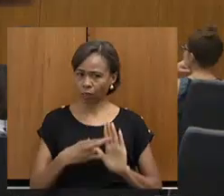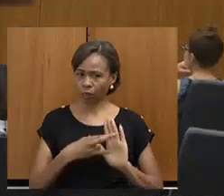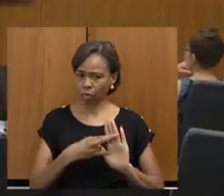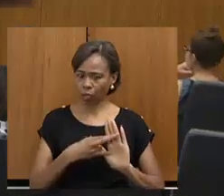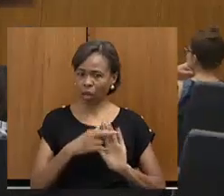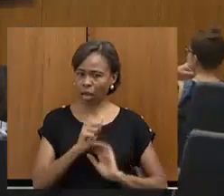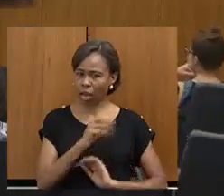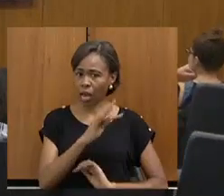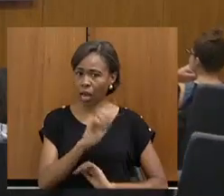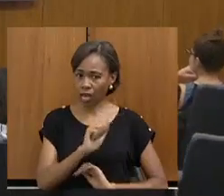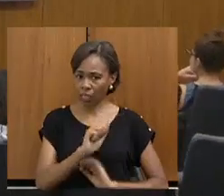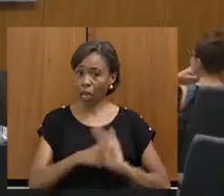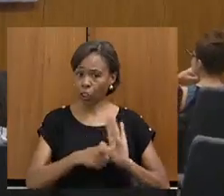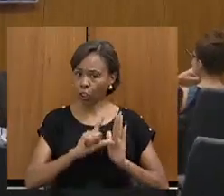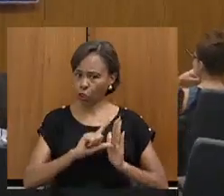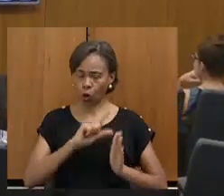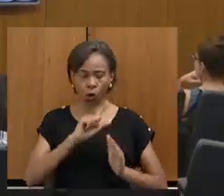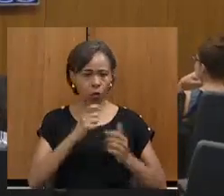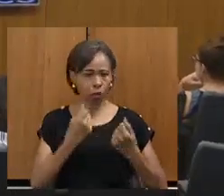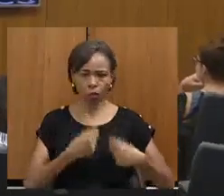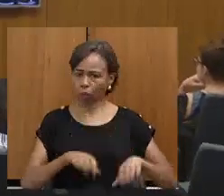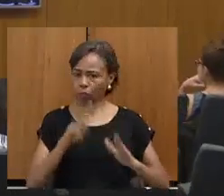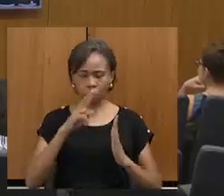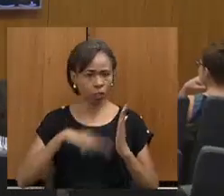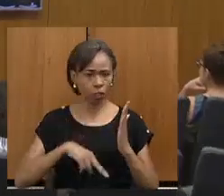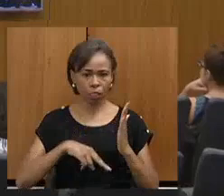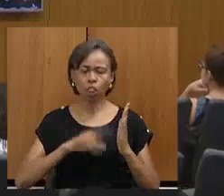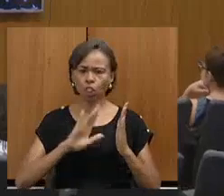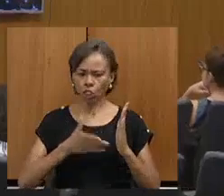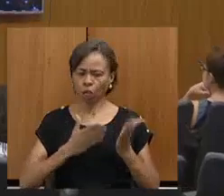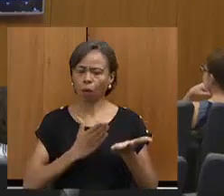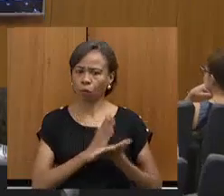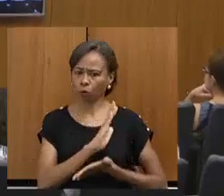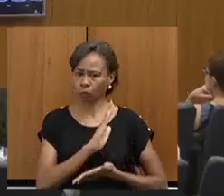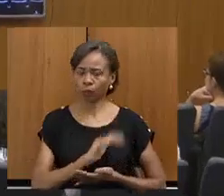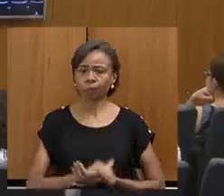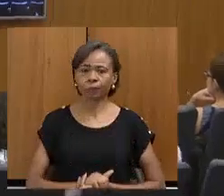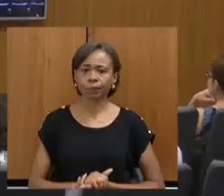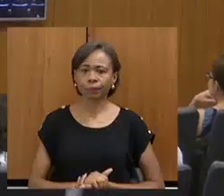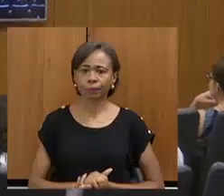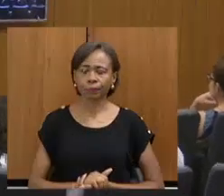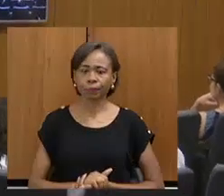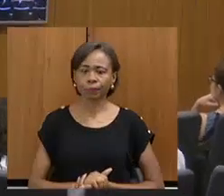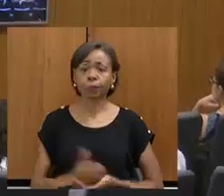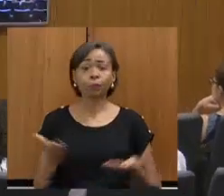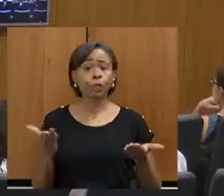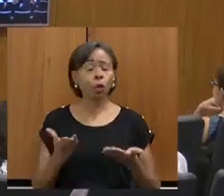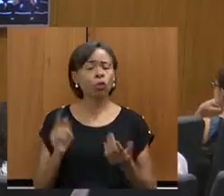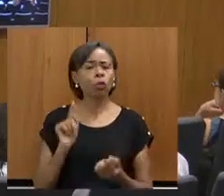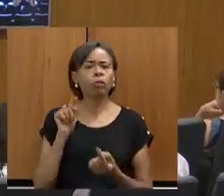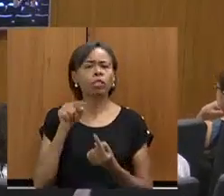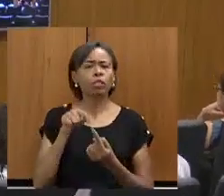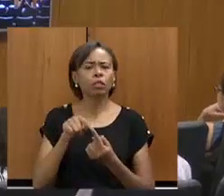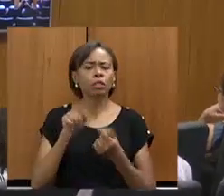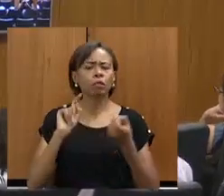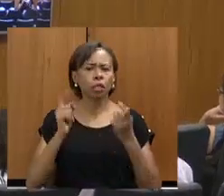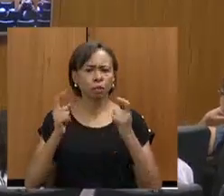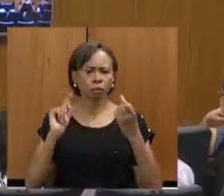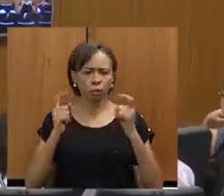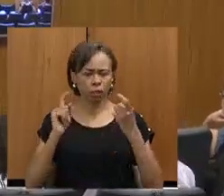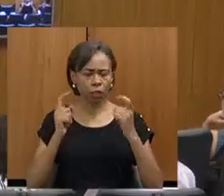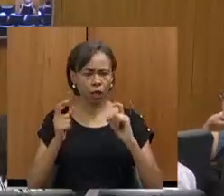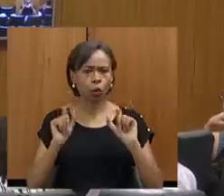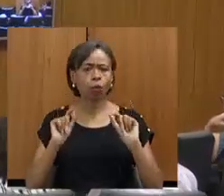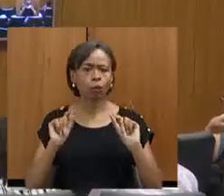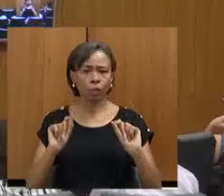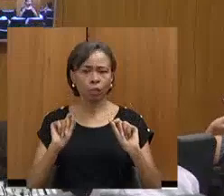e considera aprovada. Solicita a sua subscrição. Finalidade desta reunião, esta reunião se destina a